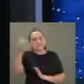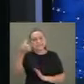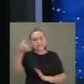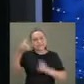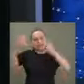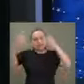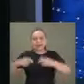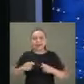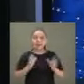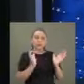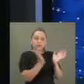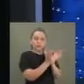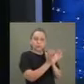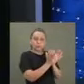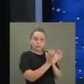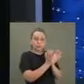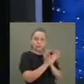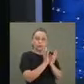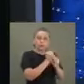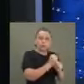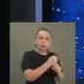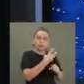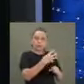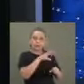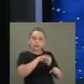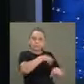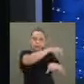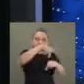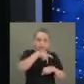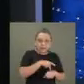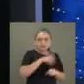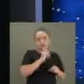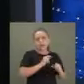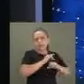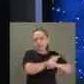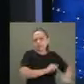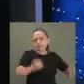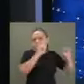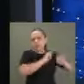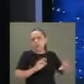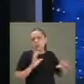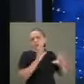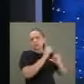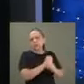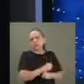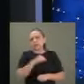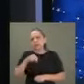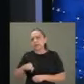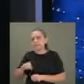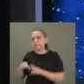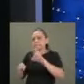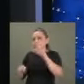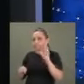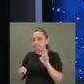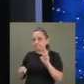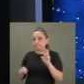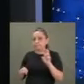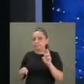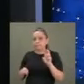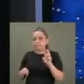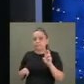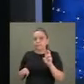países que já divulgaram Seus resultados abro aqui um parênteses